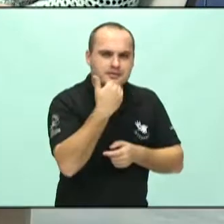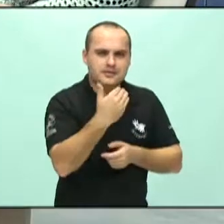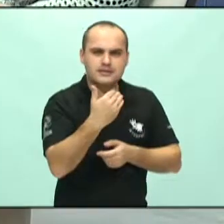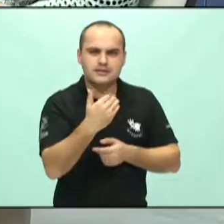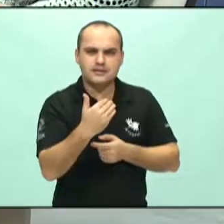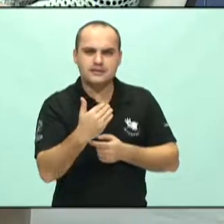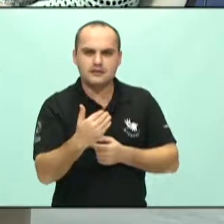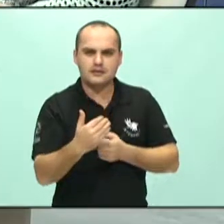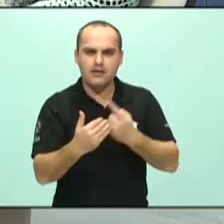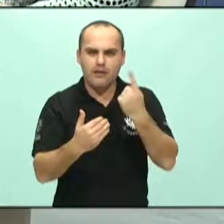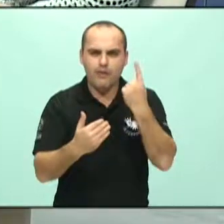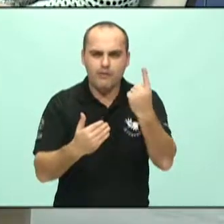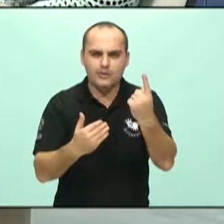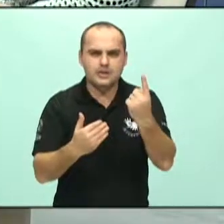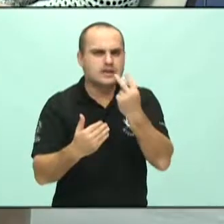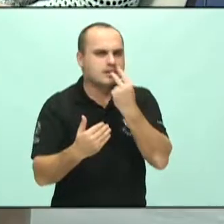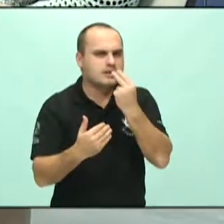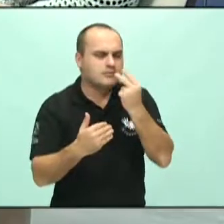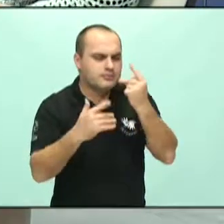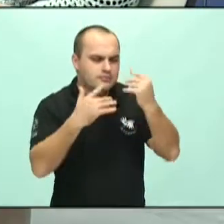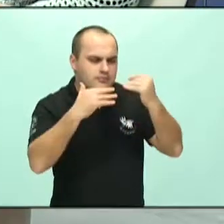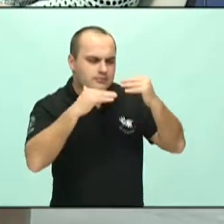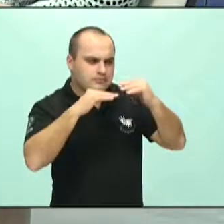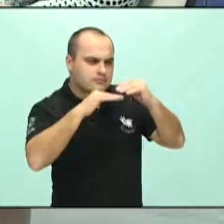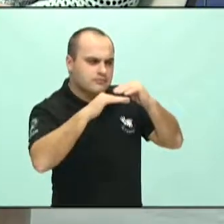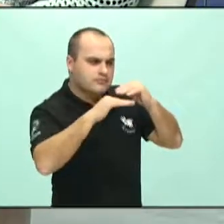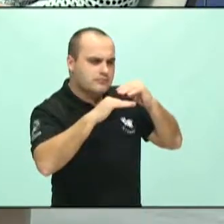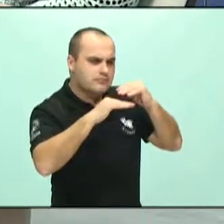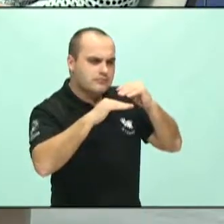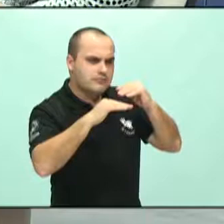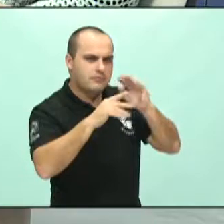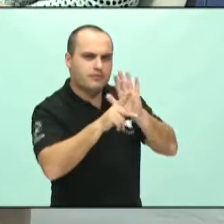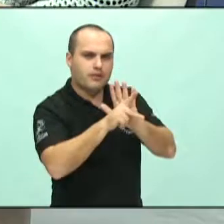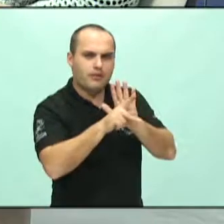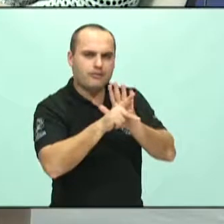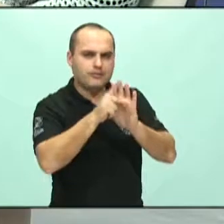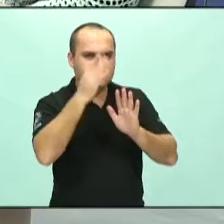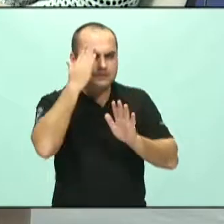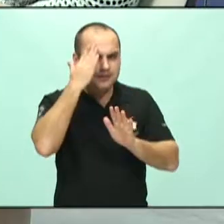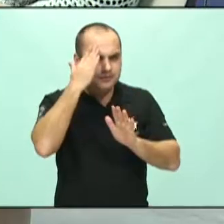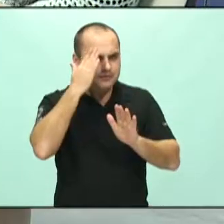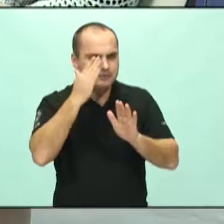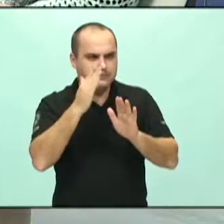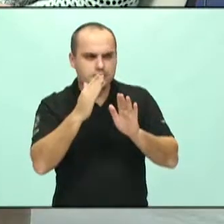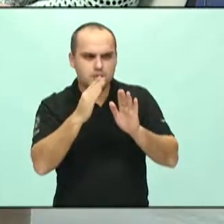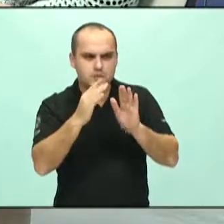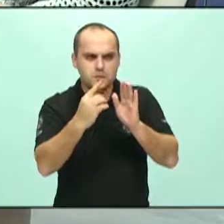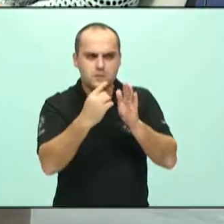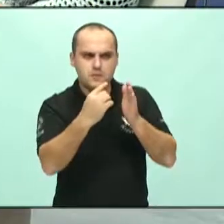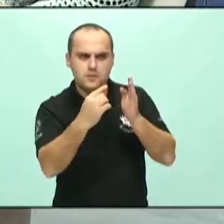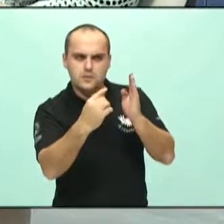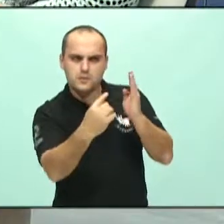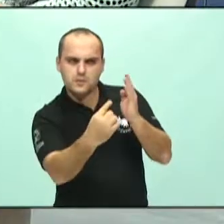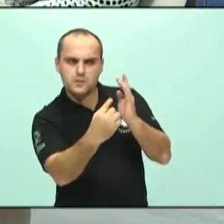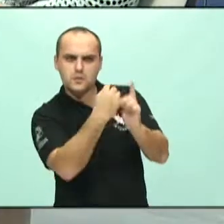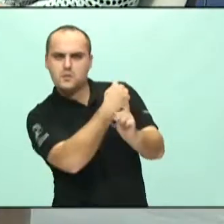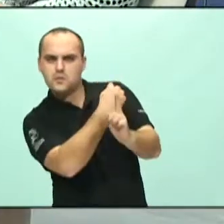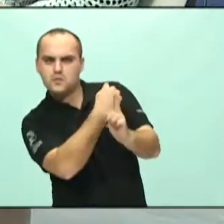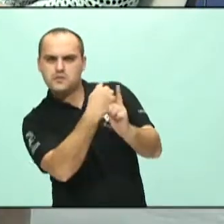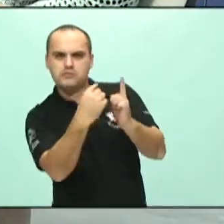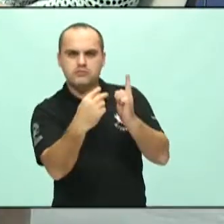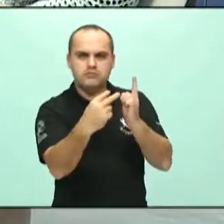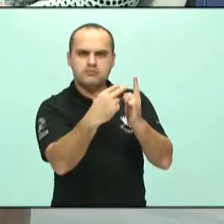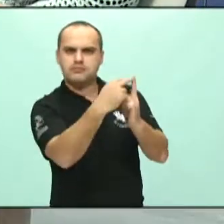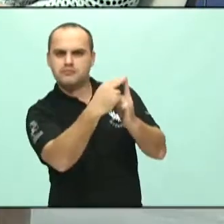o movimento fosse um pouco de ataque, um pouco de esquiva, um pouco de ataque, um pouco de esquiva, e com